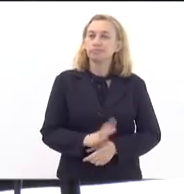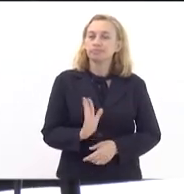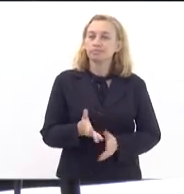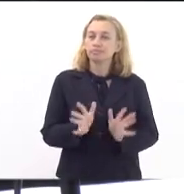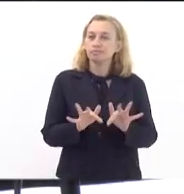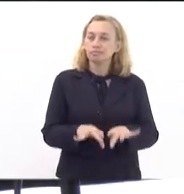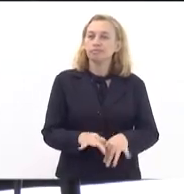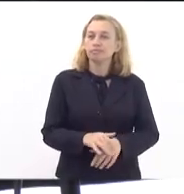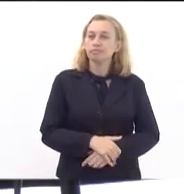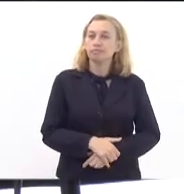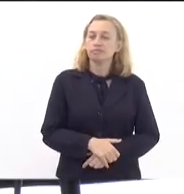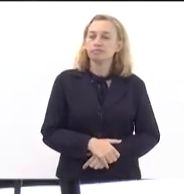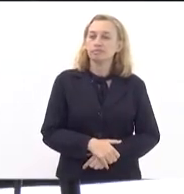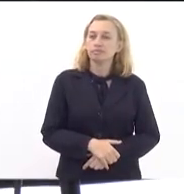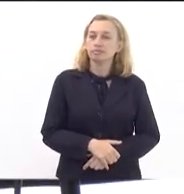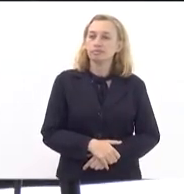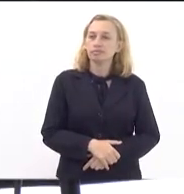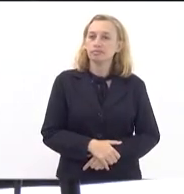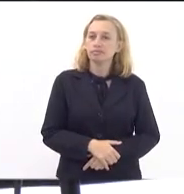vou terminar a